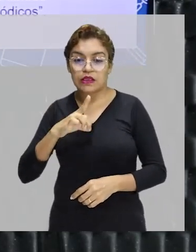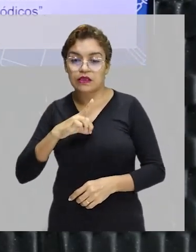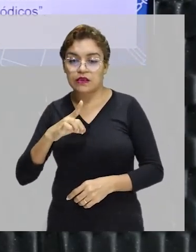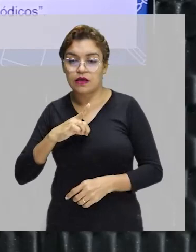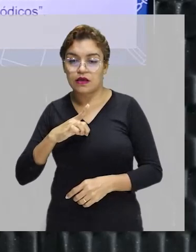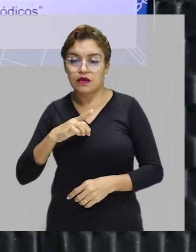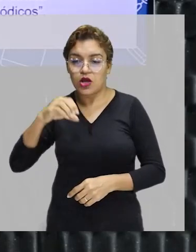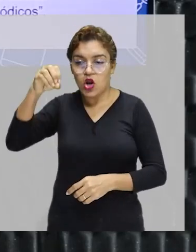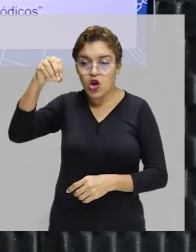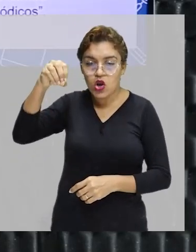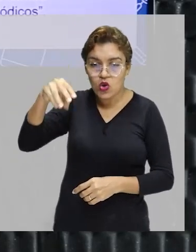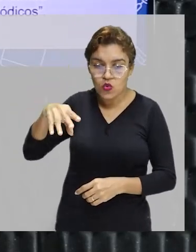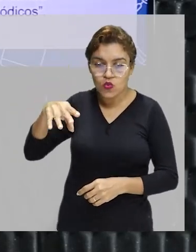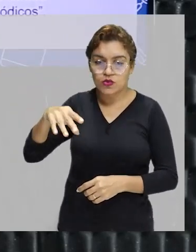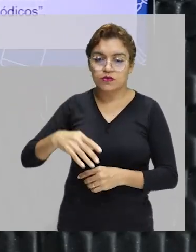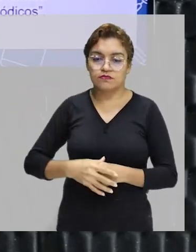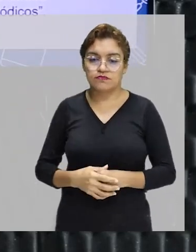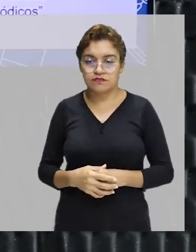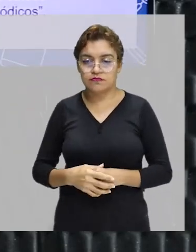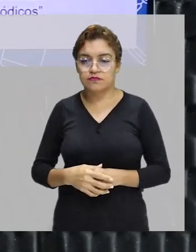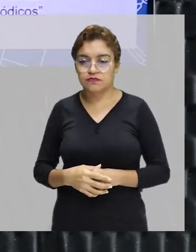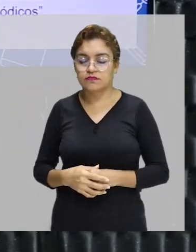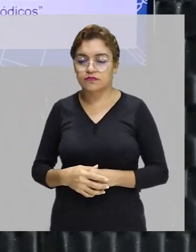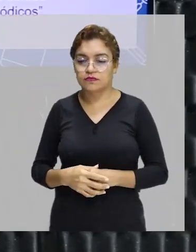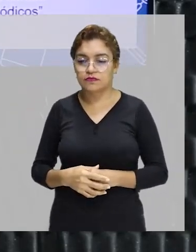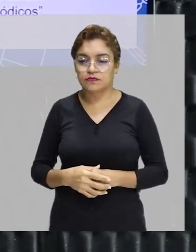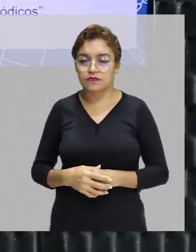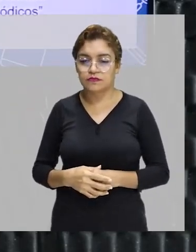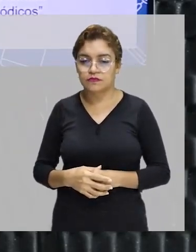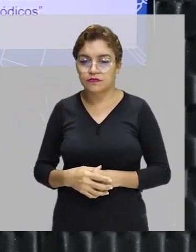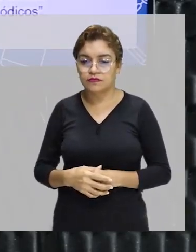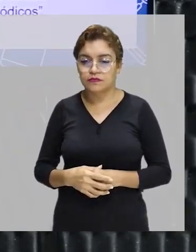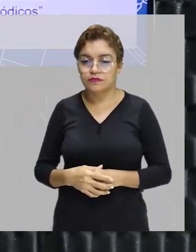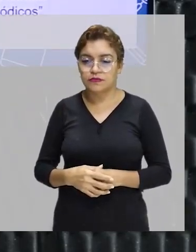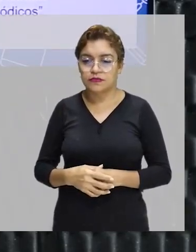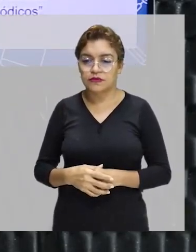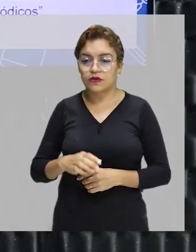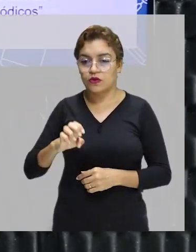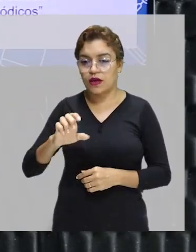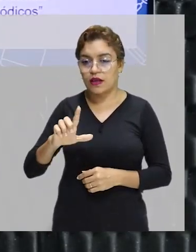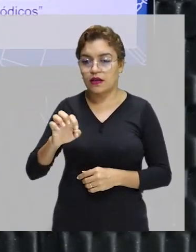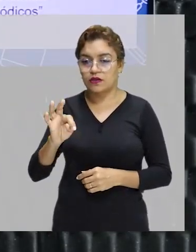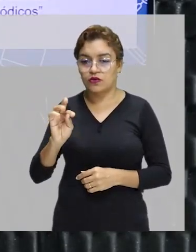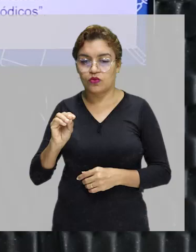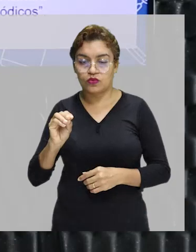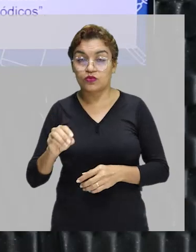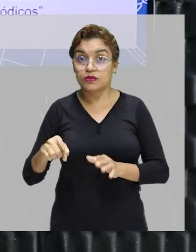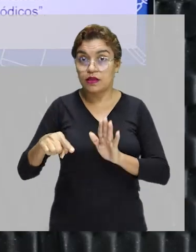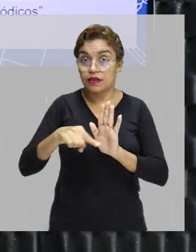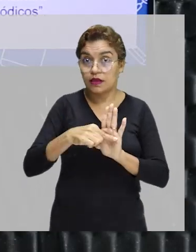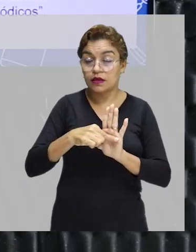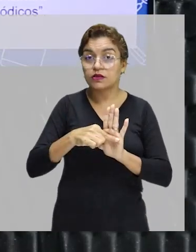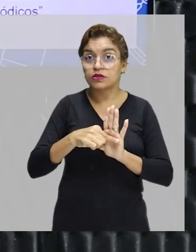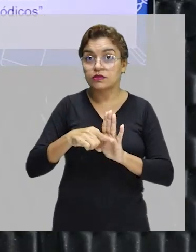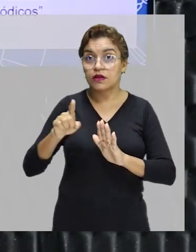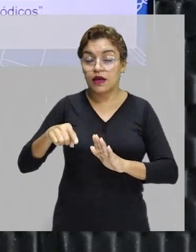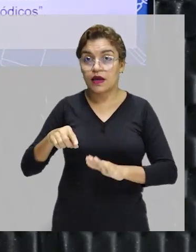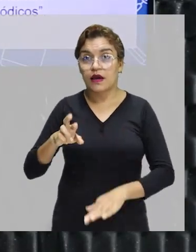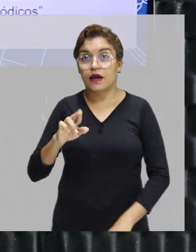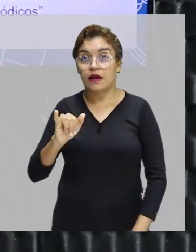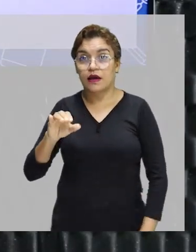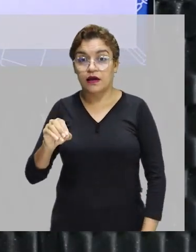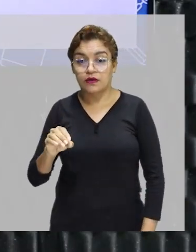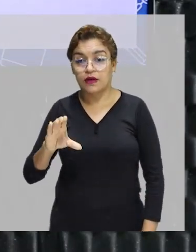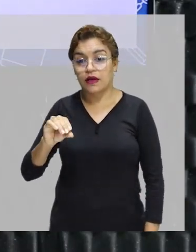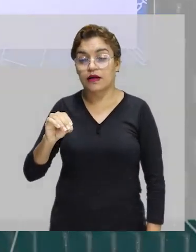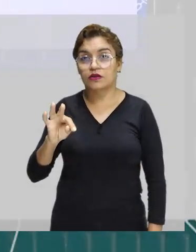oposta ao cátodo, né? Ou seja, no eletrodo negativo, que recebeu o nome de raios